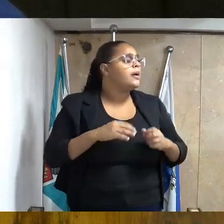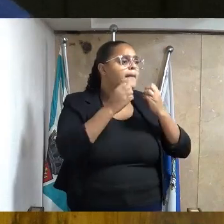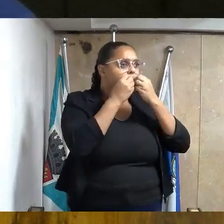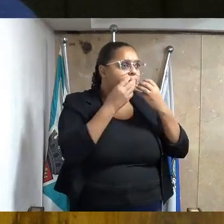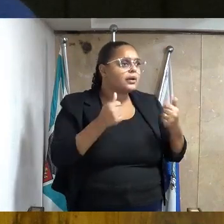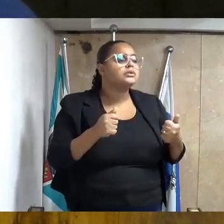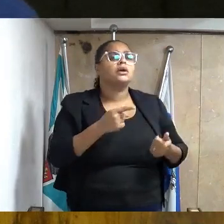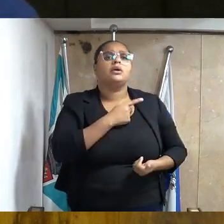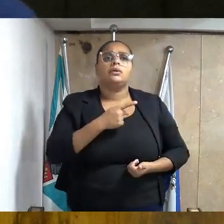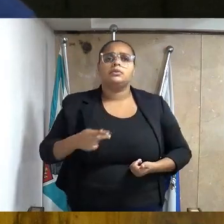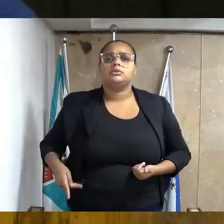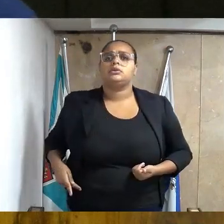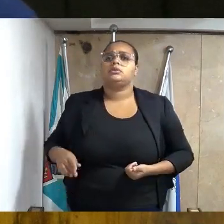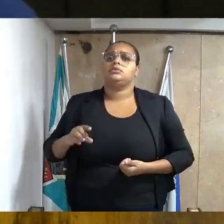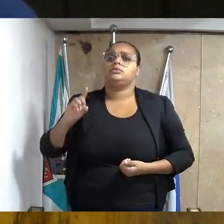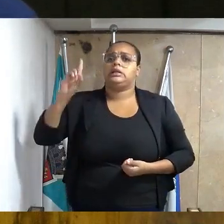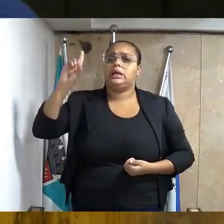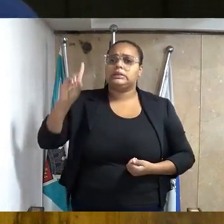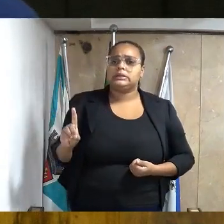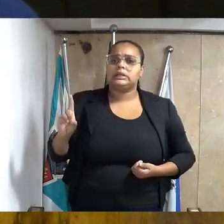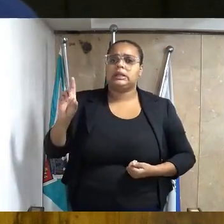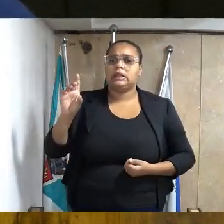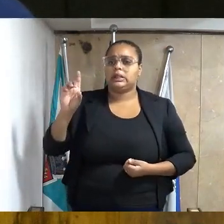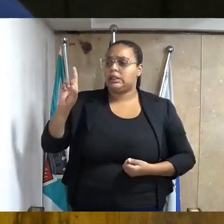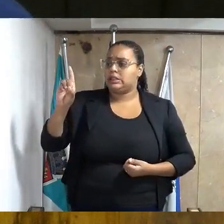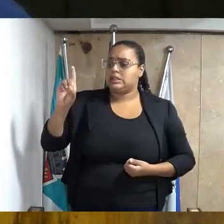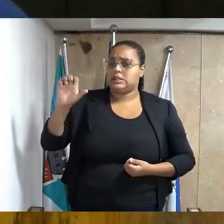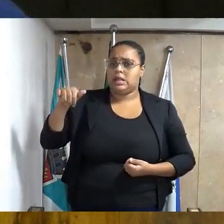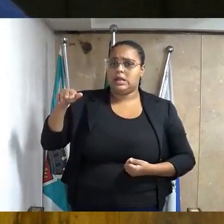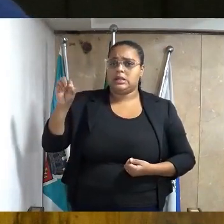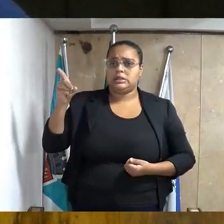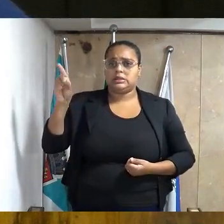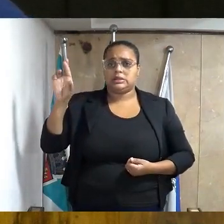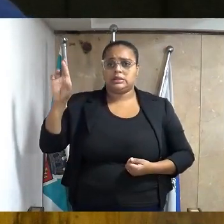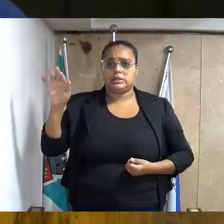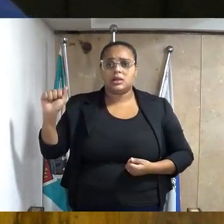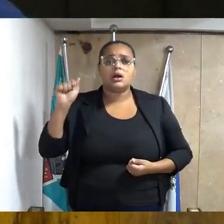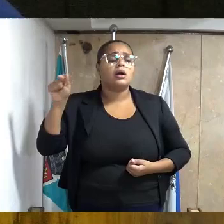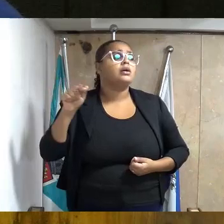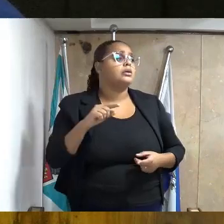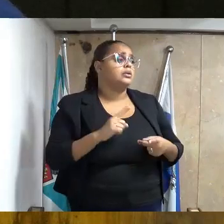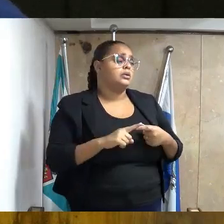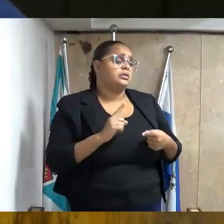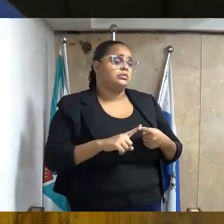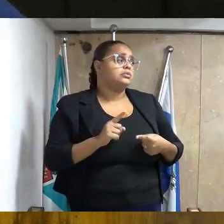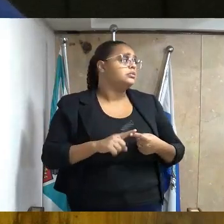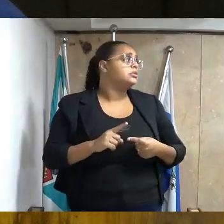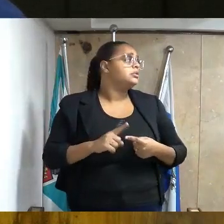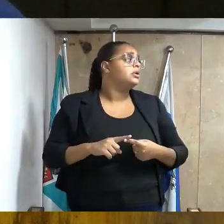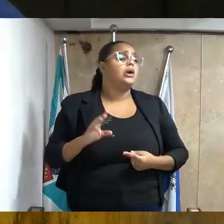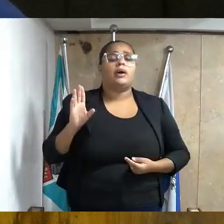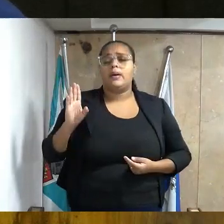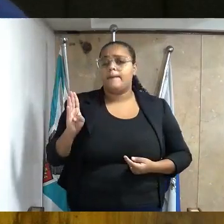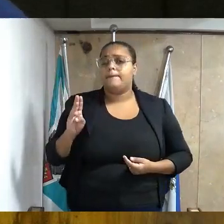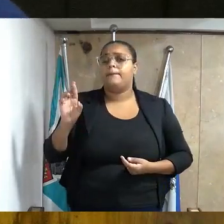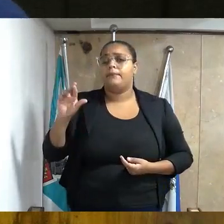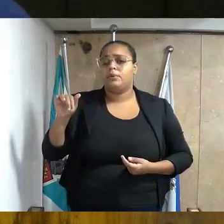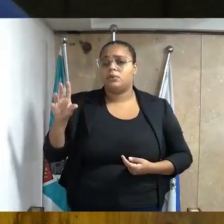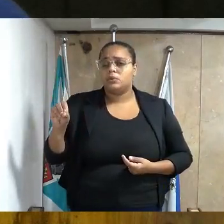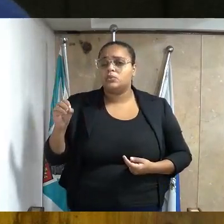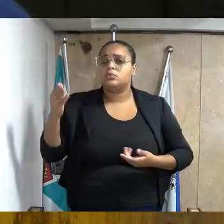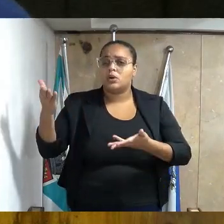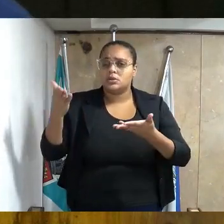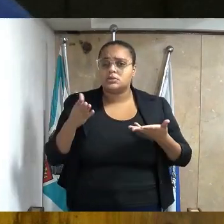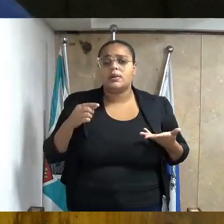na presidência do Detran, pelo presidente Adolfo Konder, pelo doutor Bruno Mota e pelo